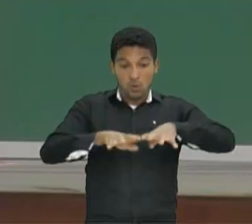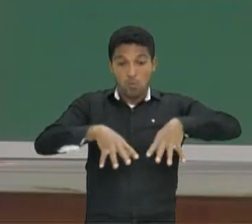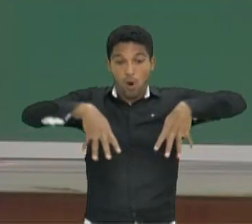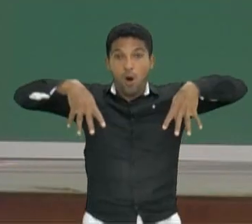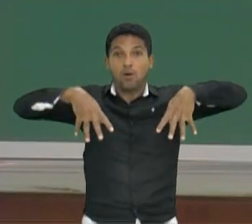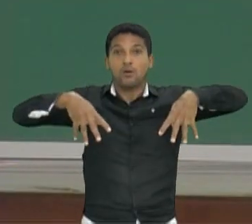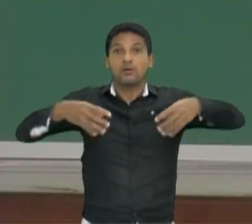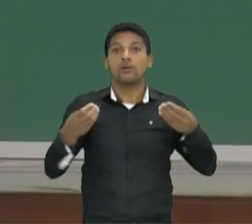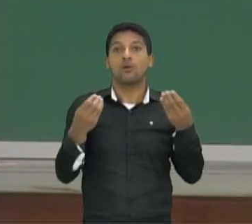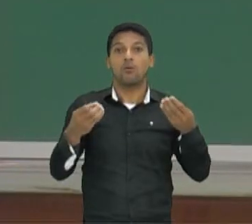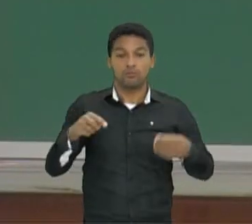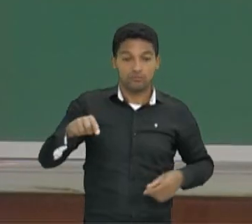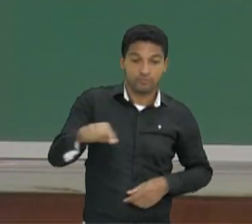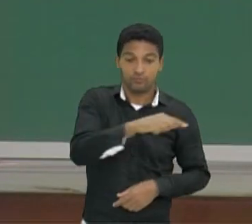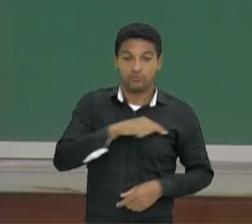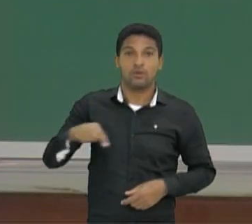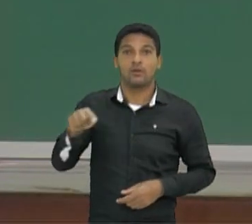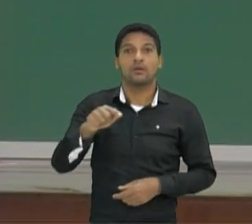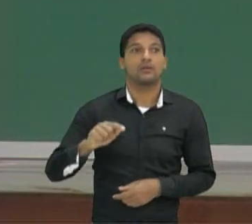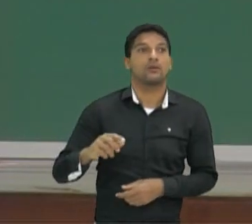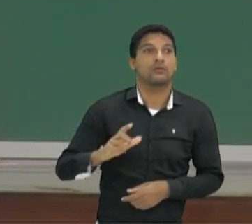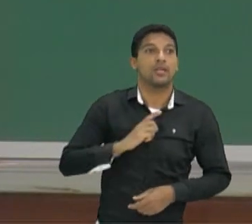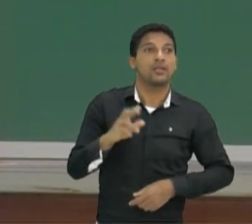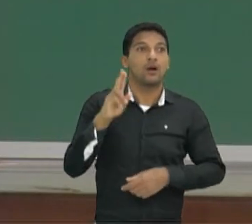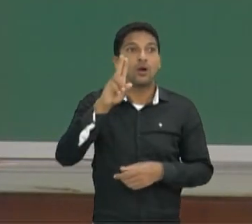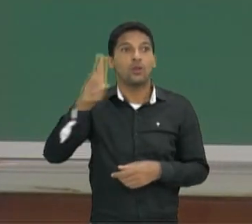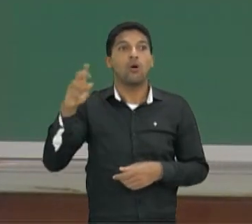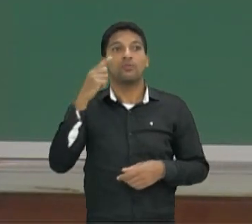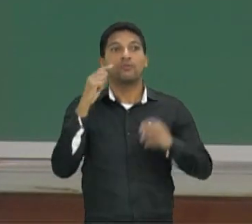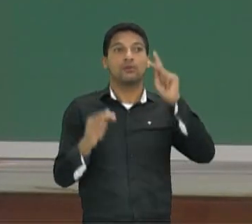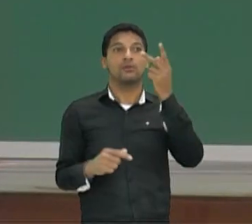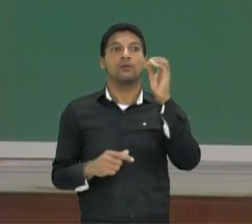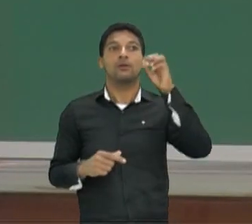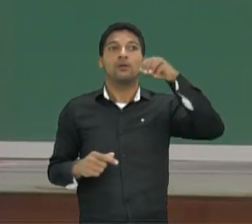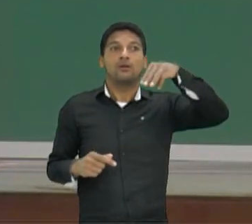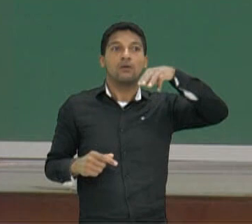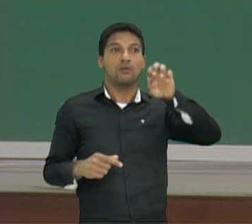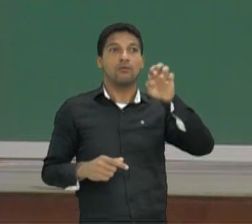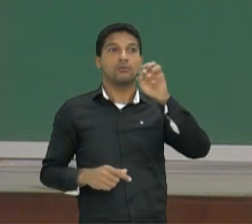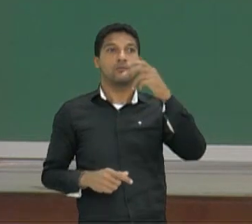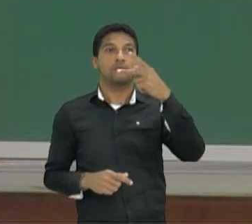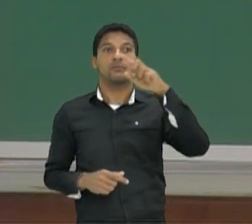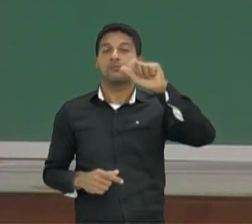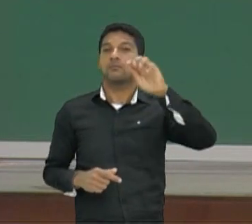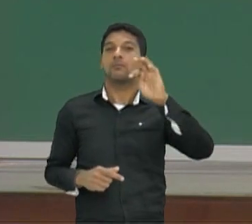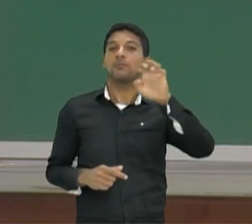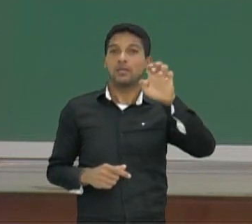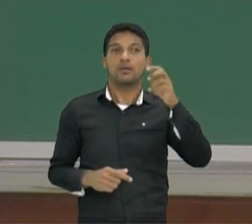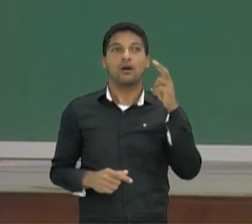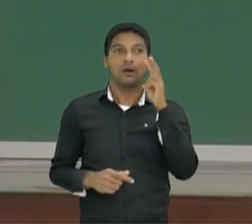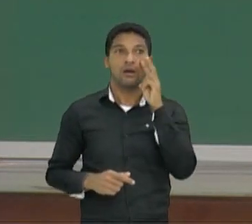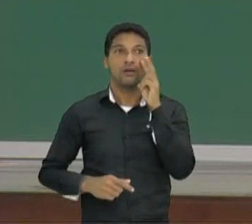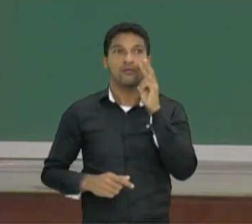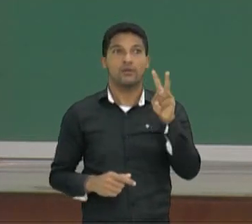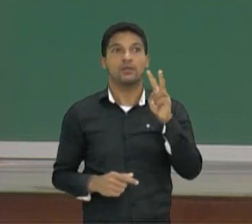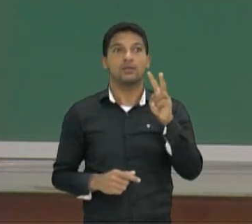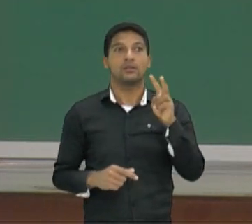da home plate, que é onde fica o rebatedor, até o muro dos jardins direito e esquerdo, que é as full lines, ele tem 320